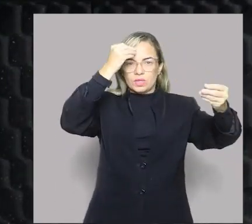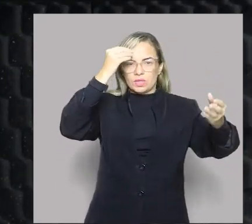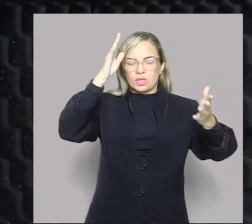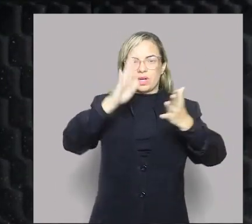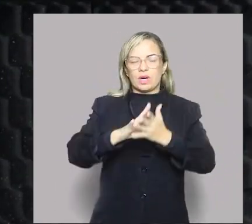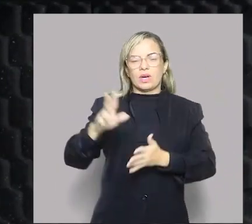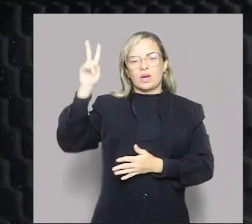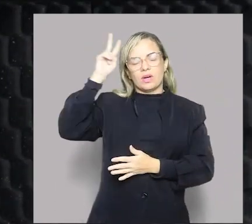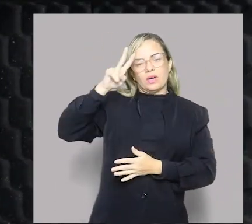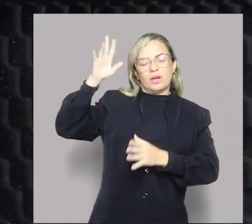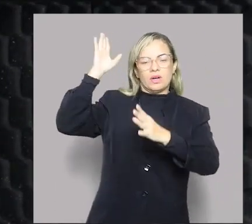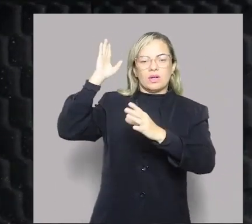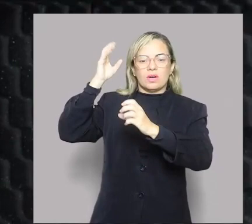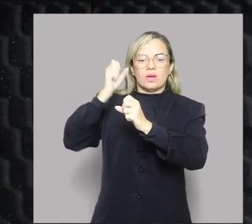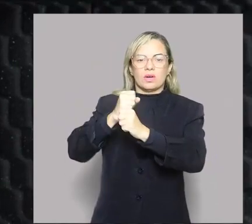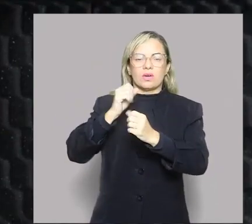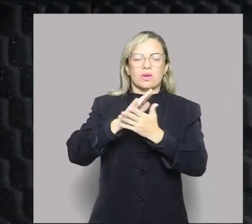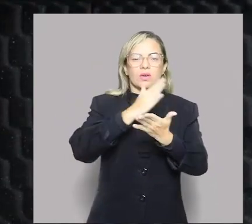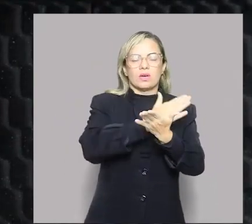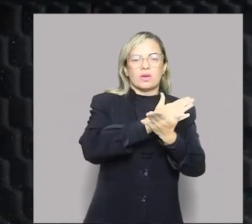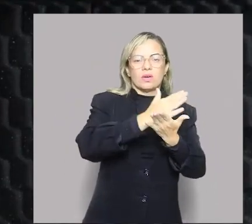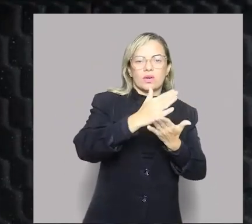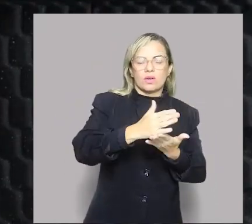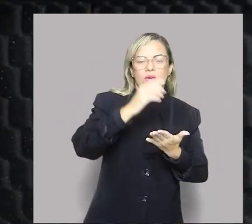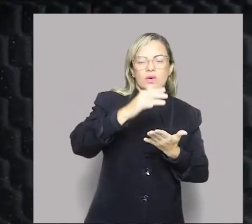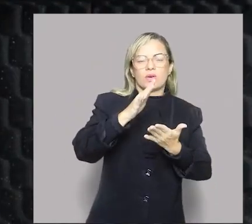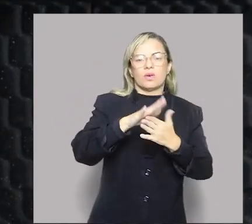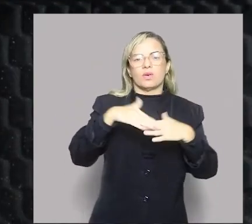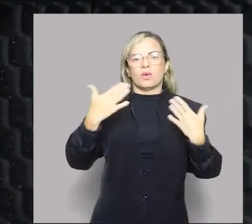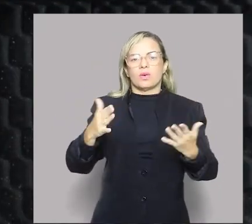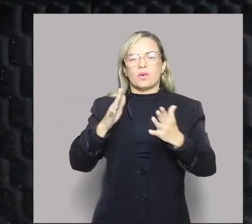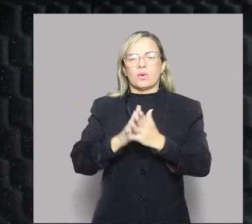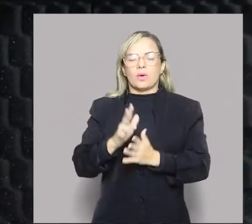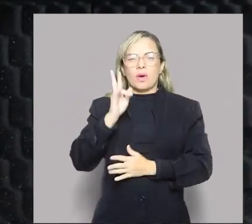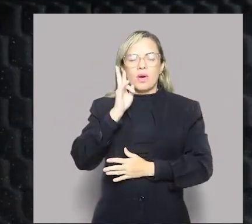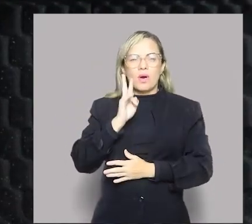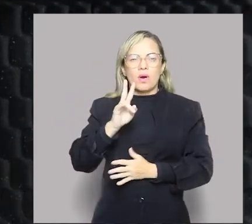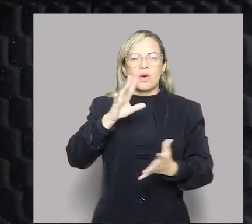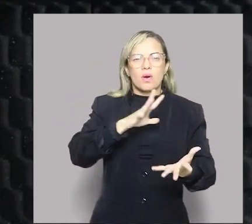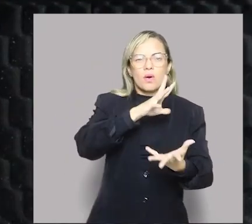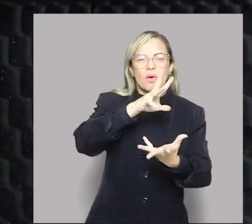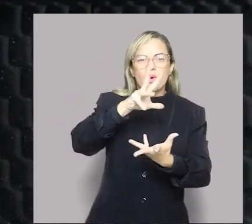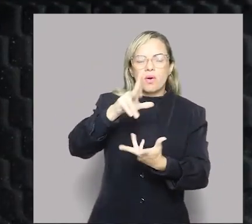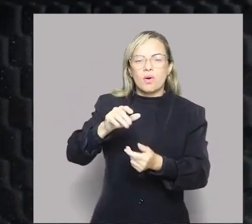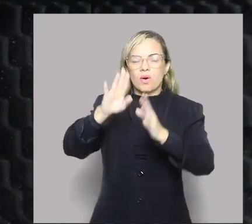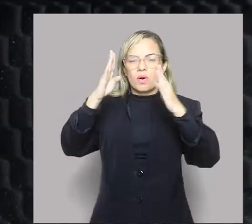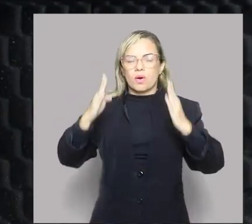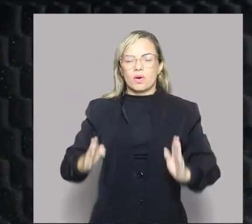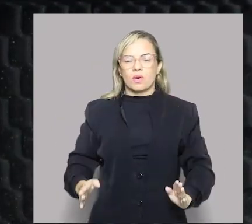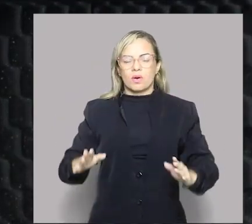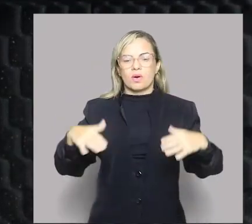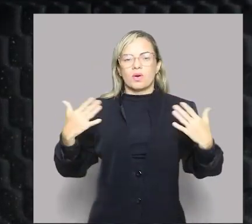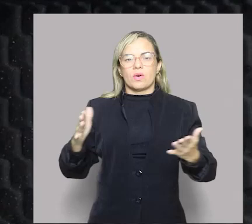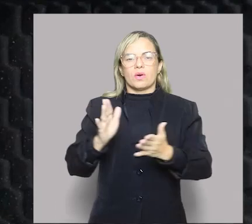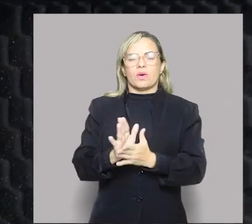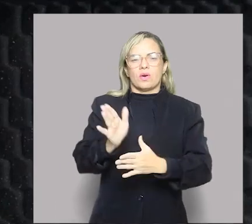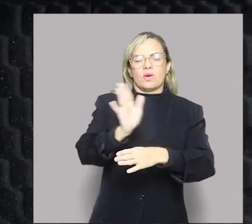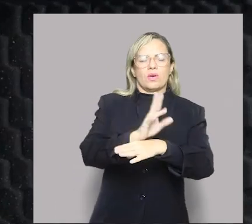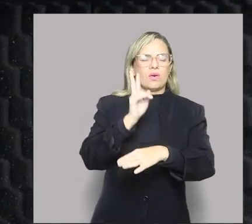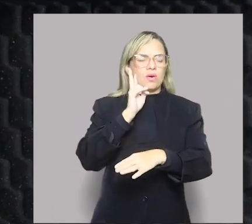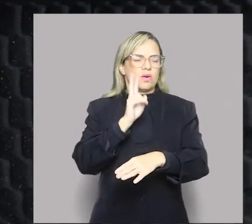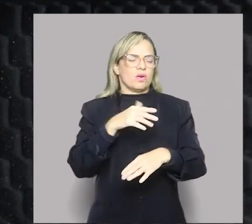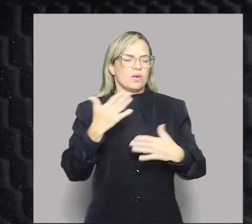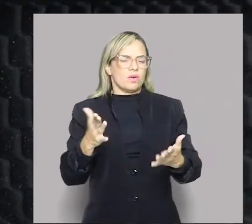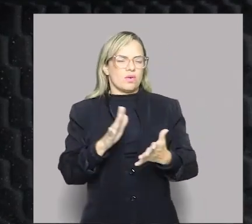de agora, começar a assistir, a verificar o mundo com os outros olhos. Nunca assista nada que seja aí